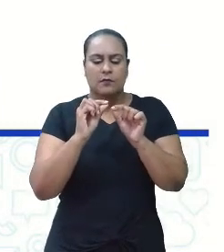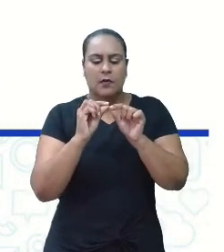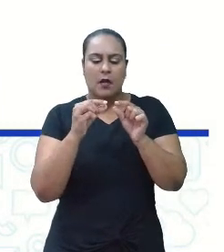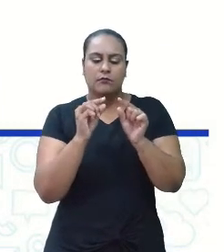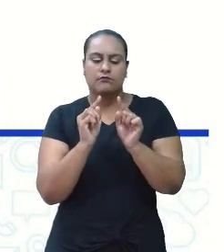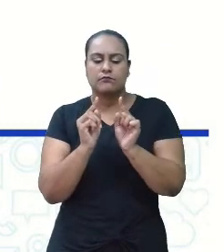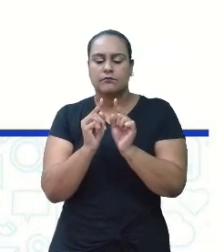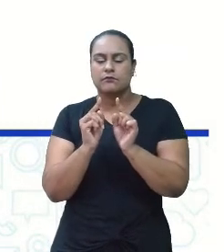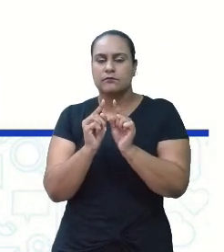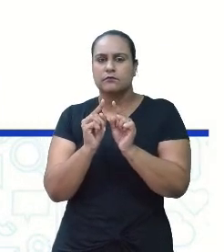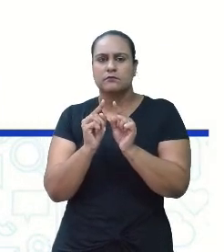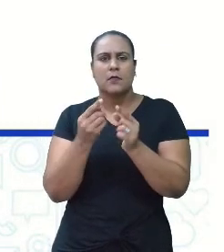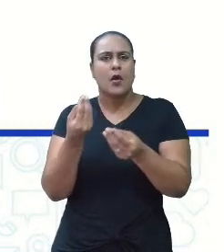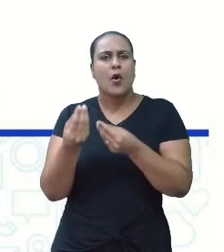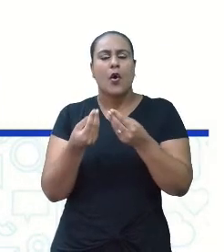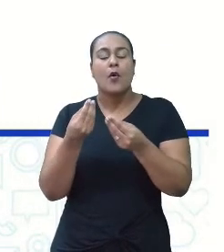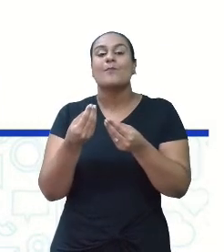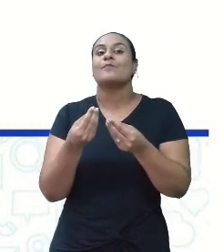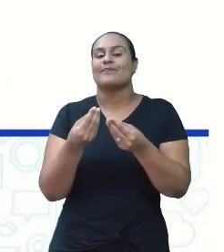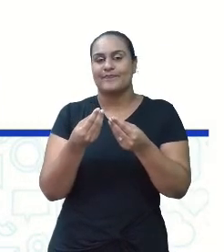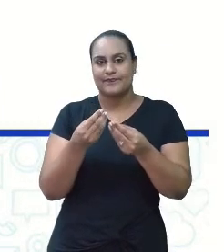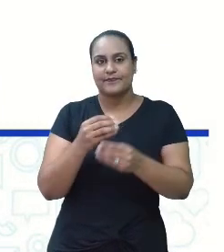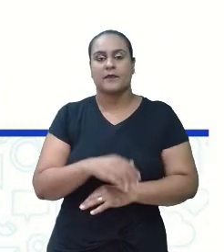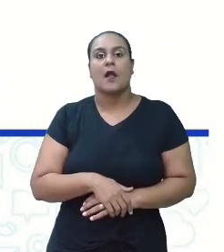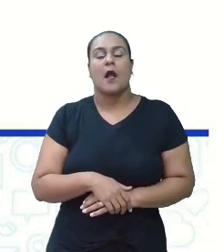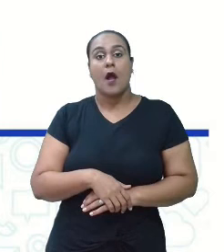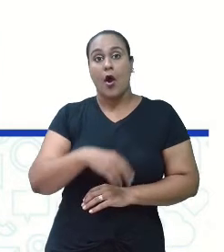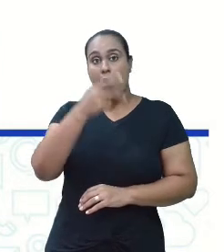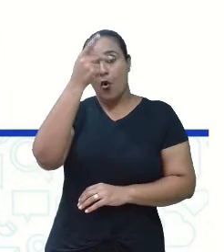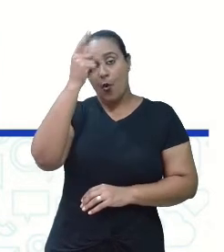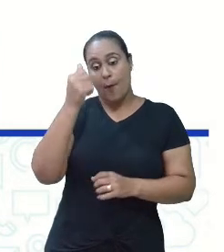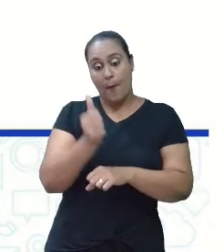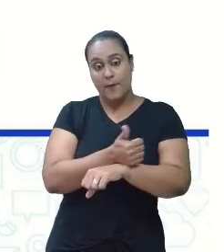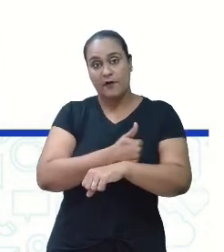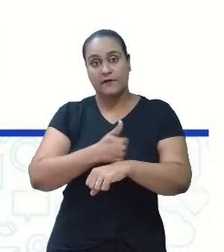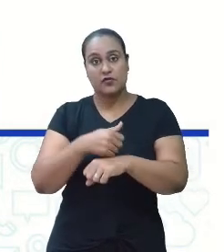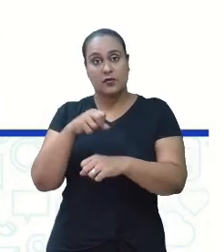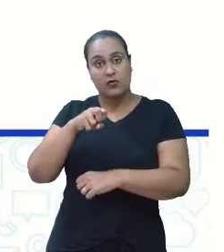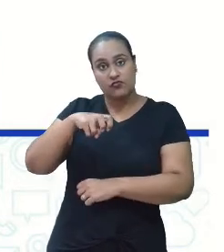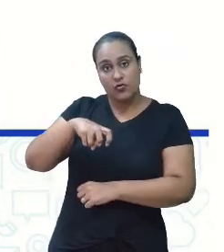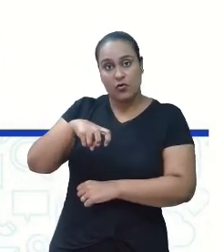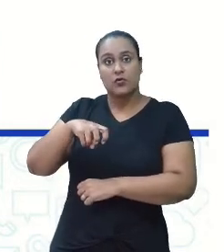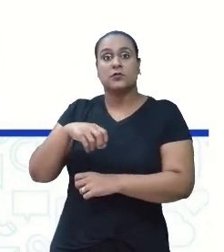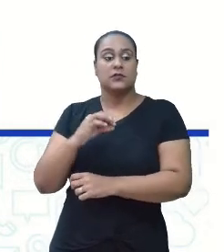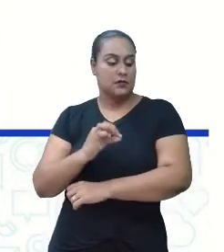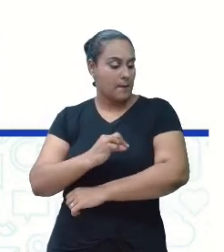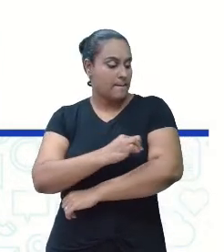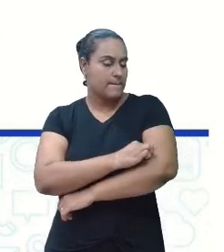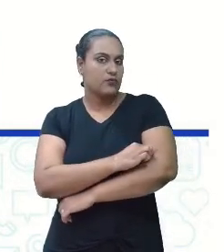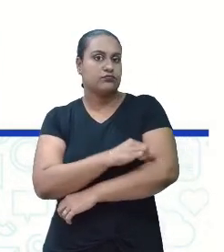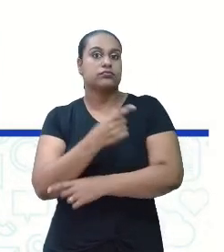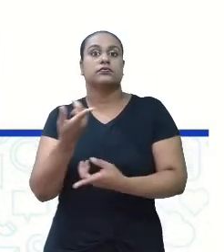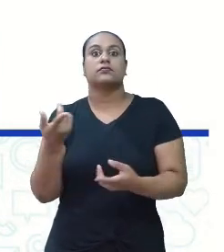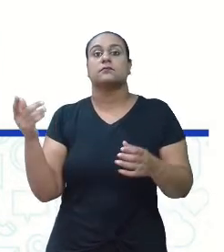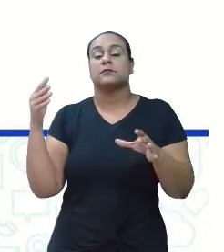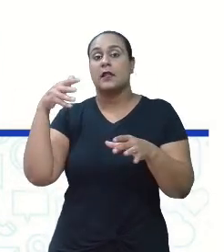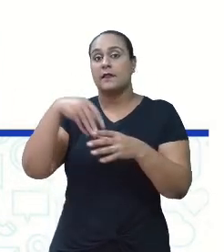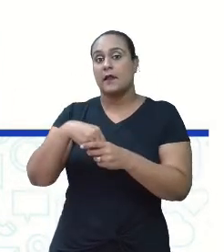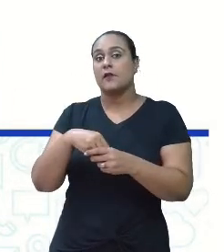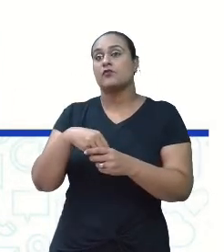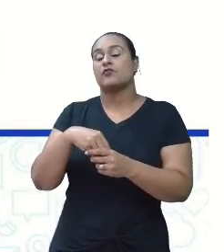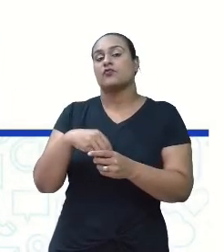deve ser aplicado pelo ginecologista no consultório e após a avaliação da saúde geral da mulher,